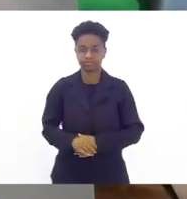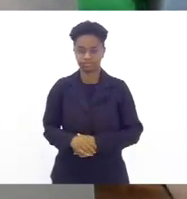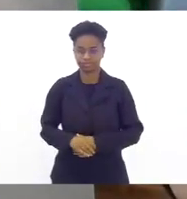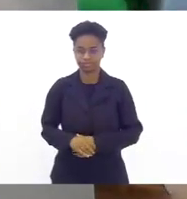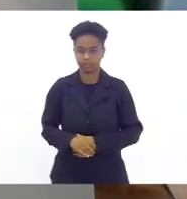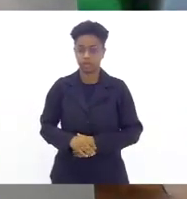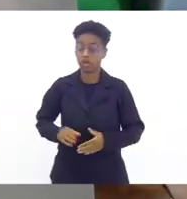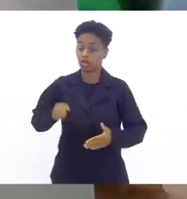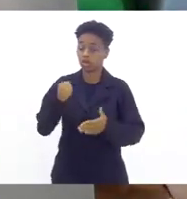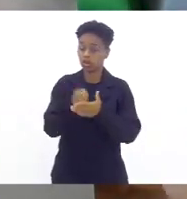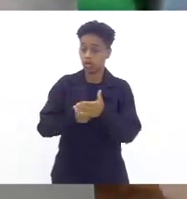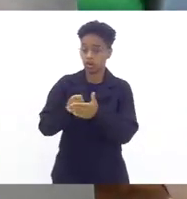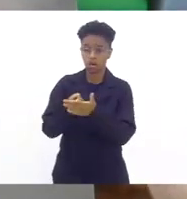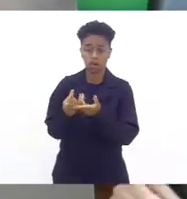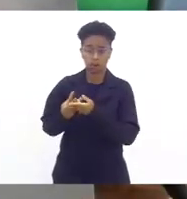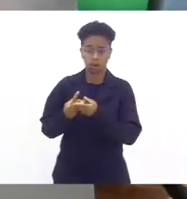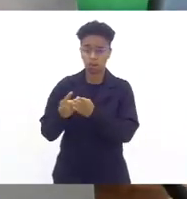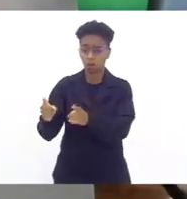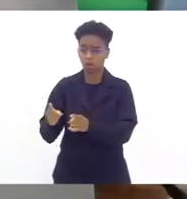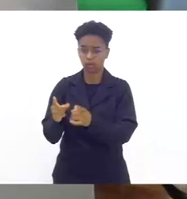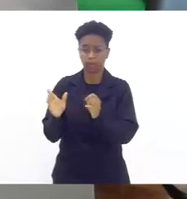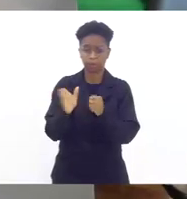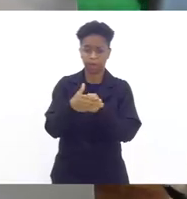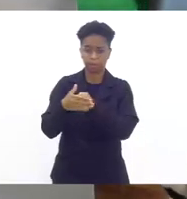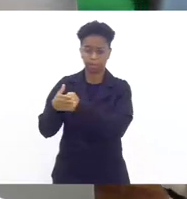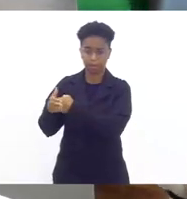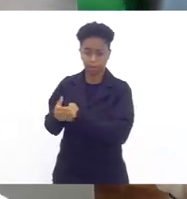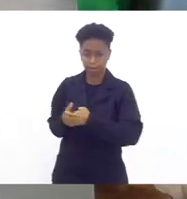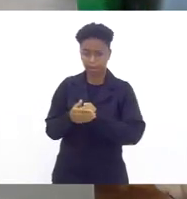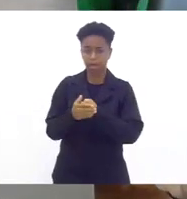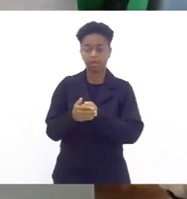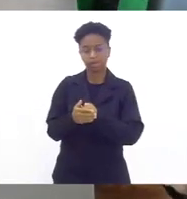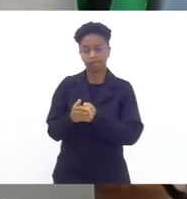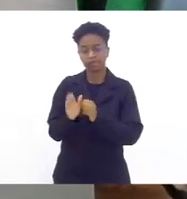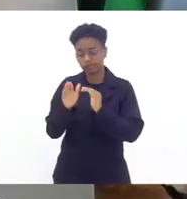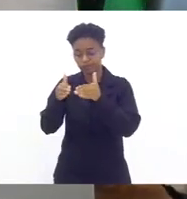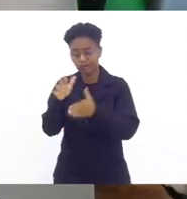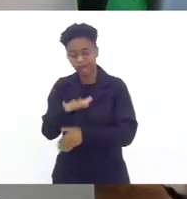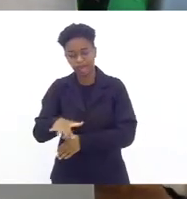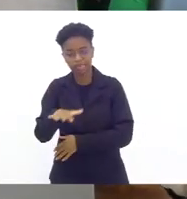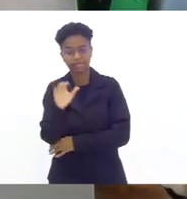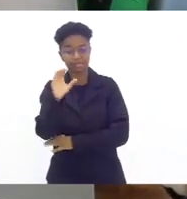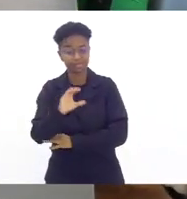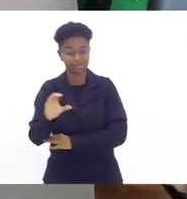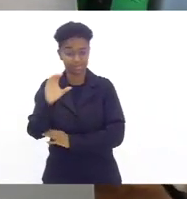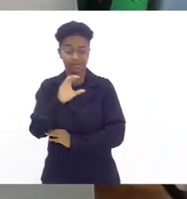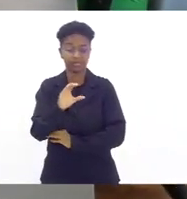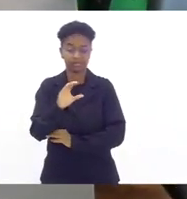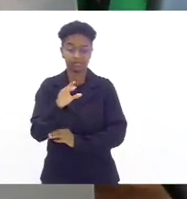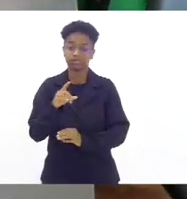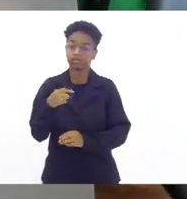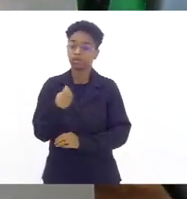na luta contra obscurantismo pela ciência a gente tem a felicidade de termos